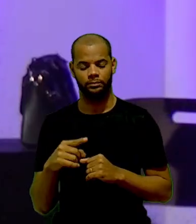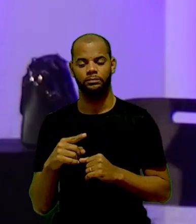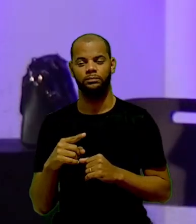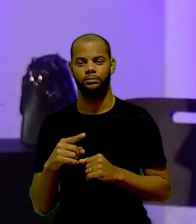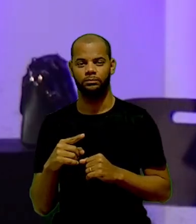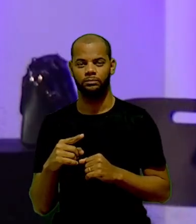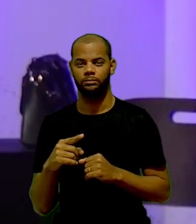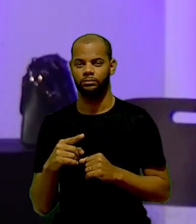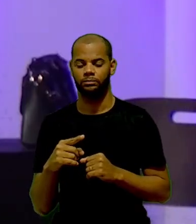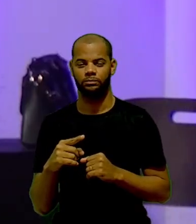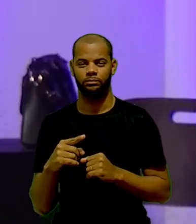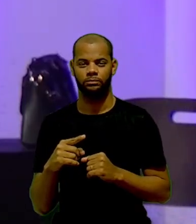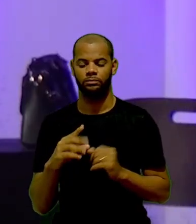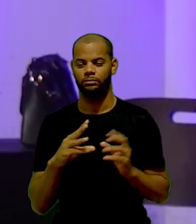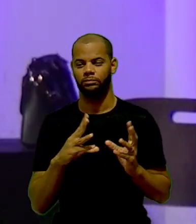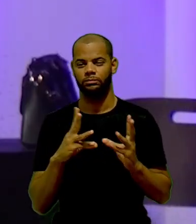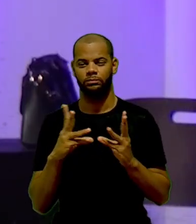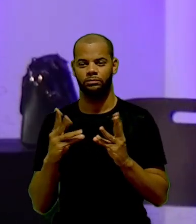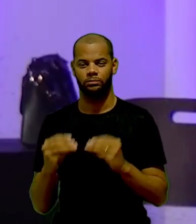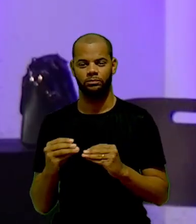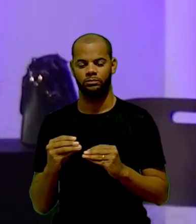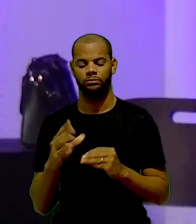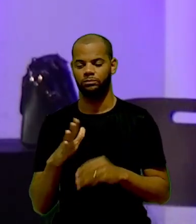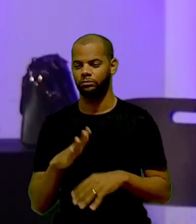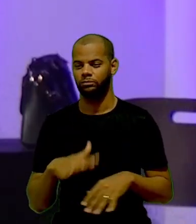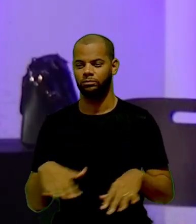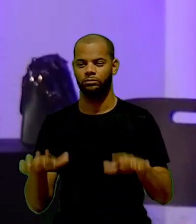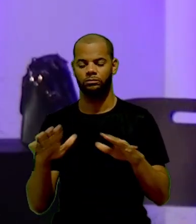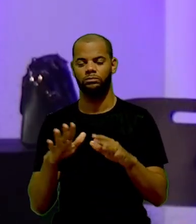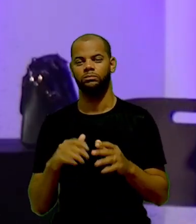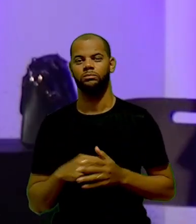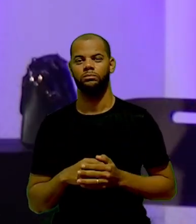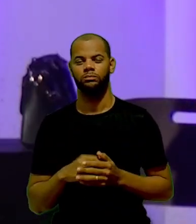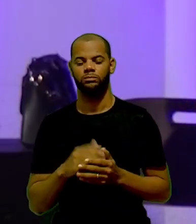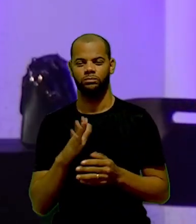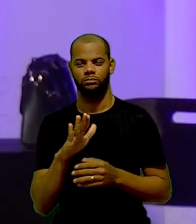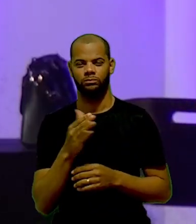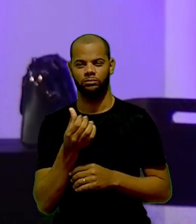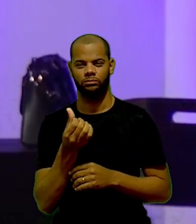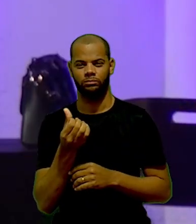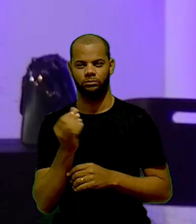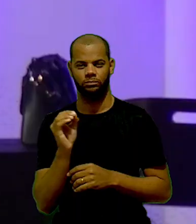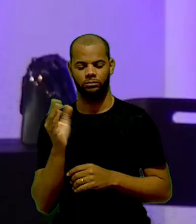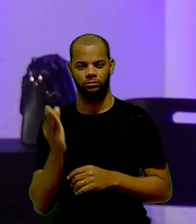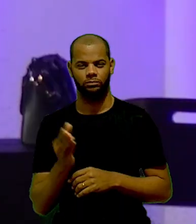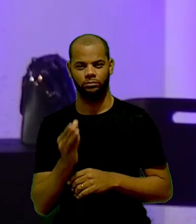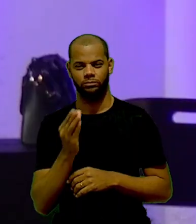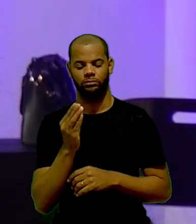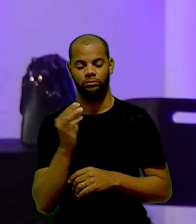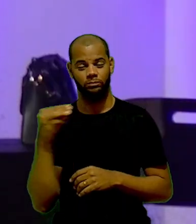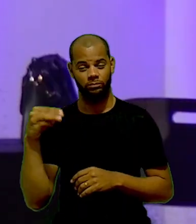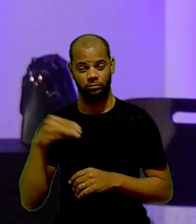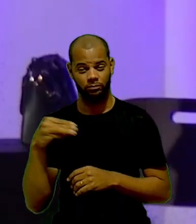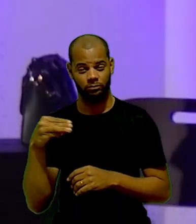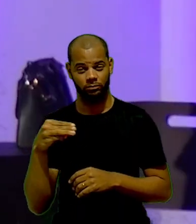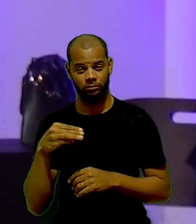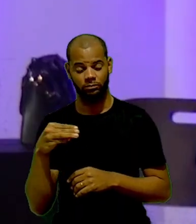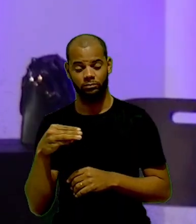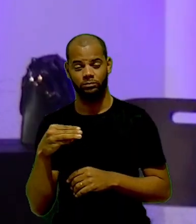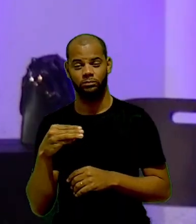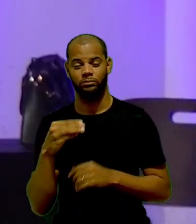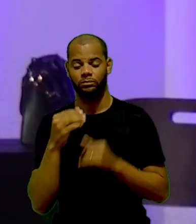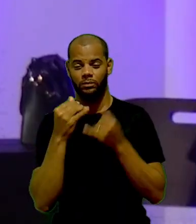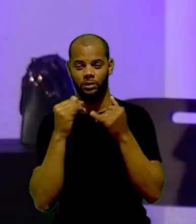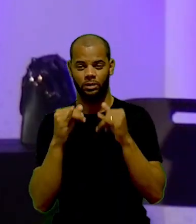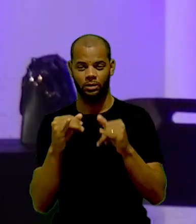suficiente para toda a atividade humana. Mais ou menos 60%, 60 minutos da energia solar que